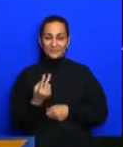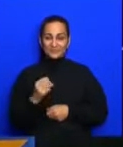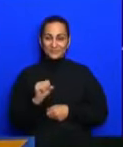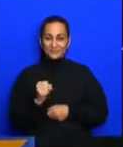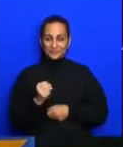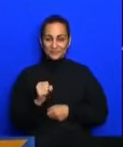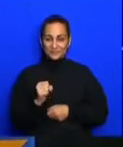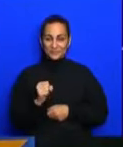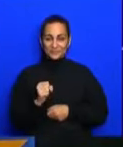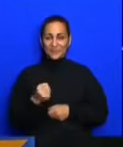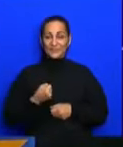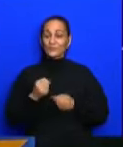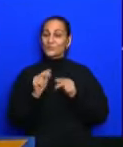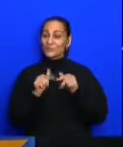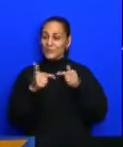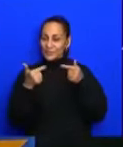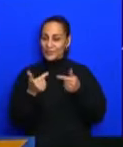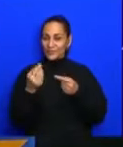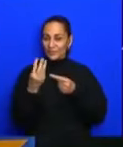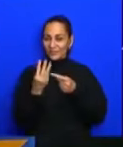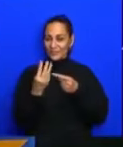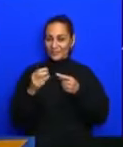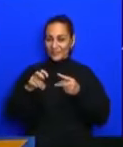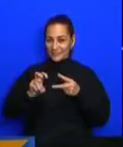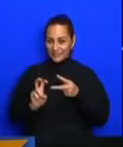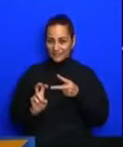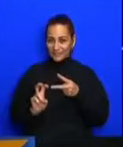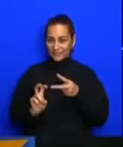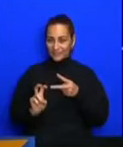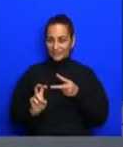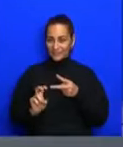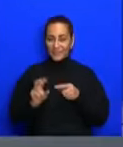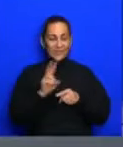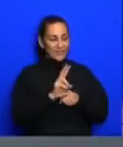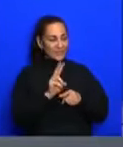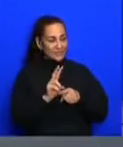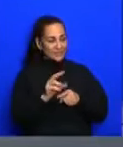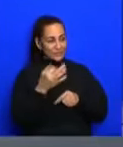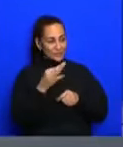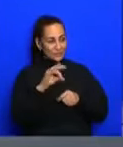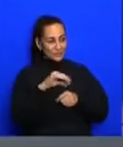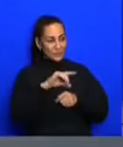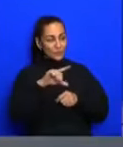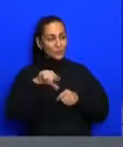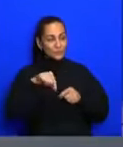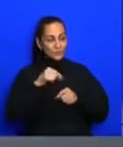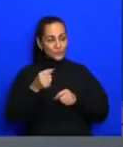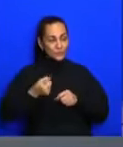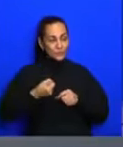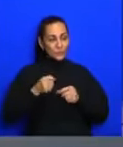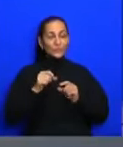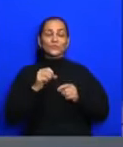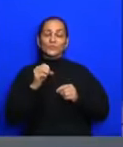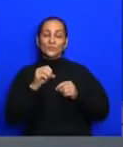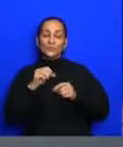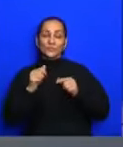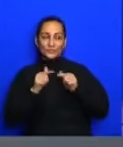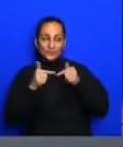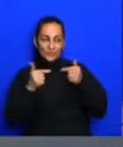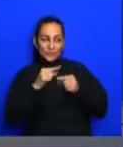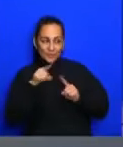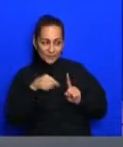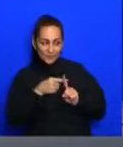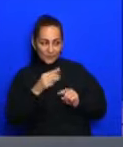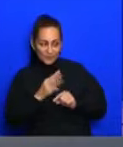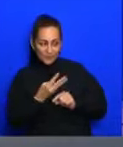05 e 28. E os trevos 3 e 5. As auditoras confirmam as dezenas e os trevos sorteados da